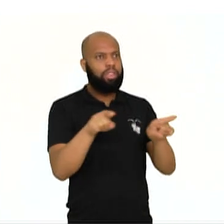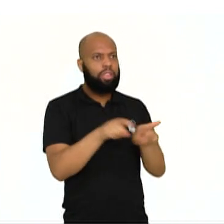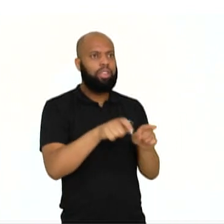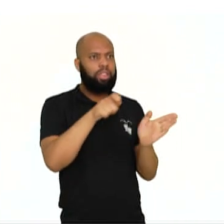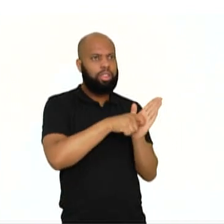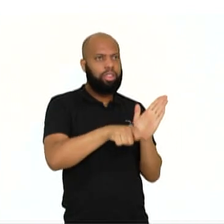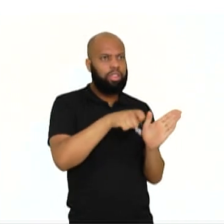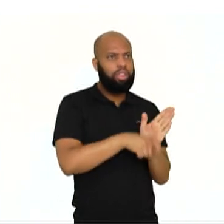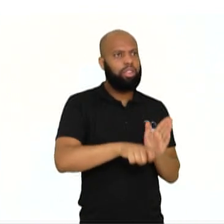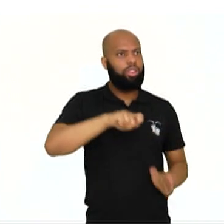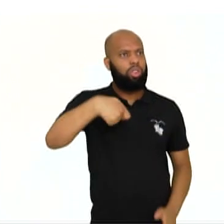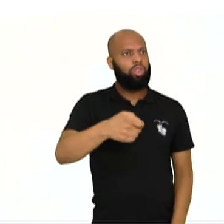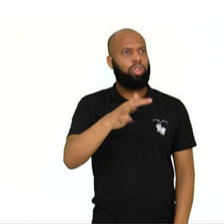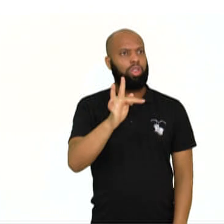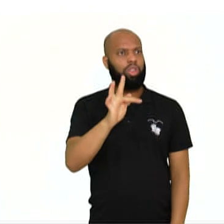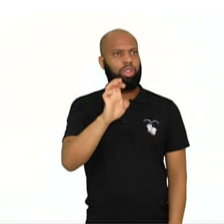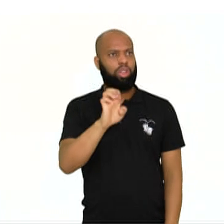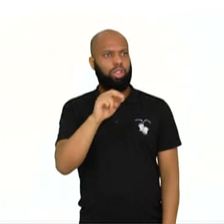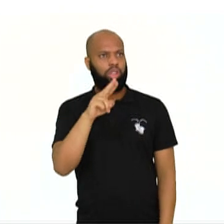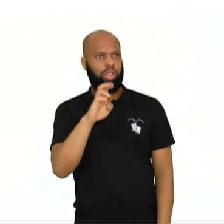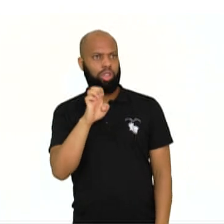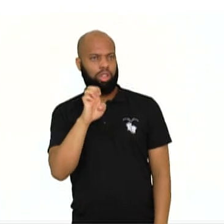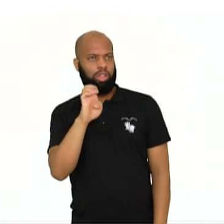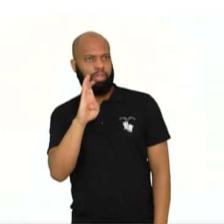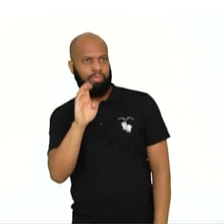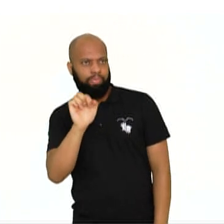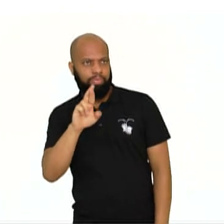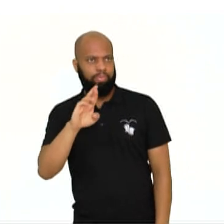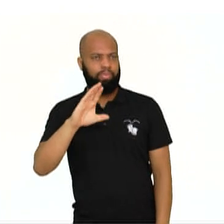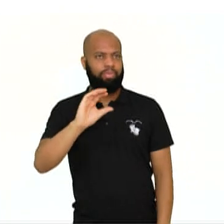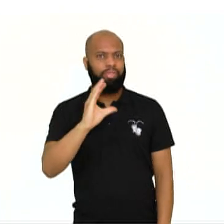o 18 Brumário de Luiz Bonaparte,